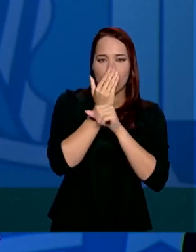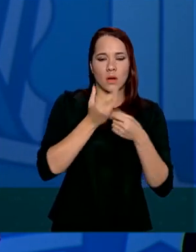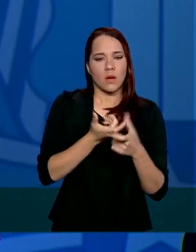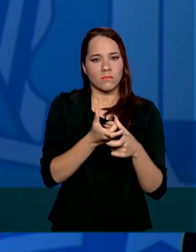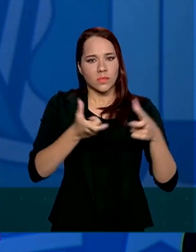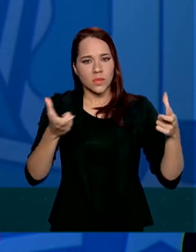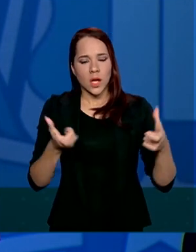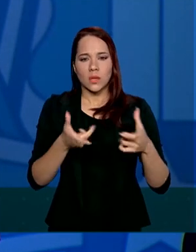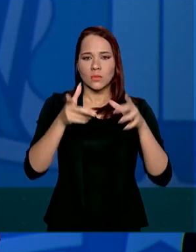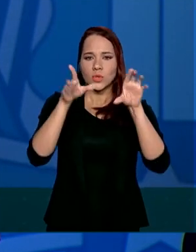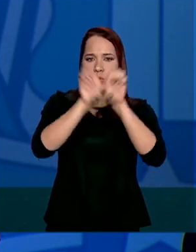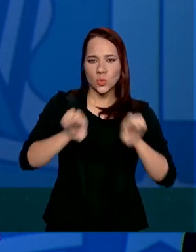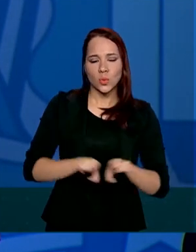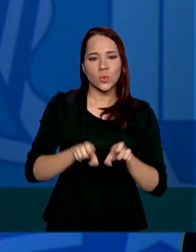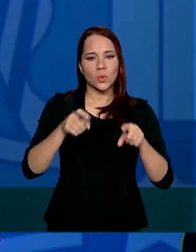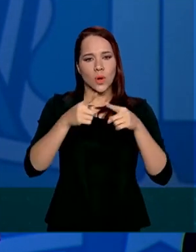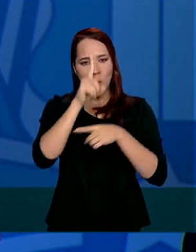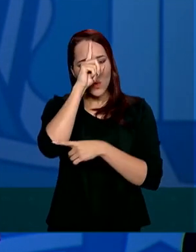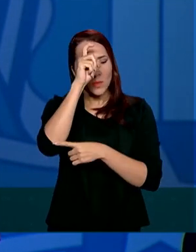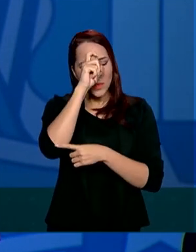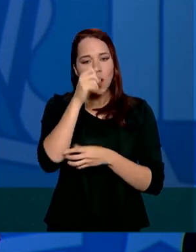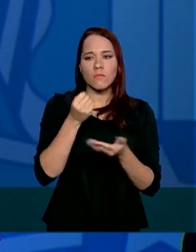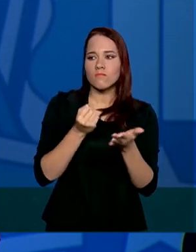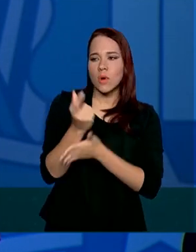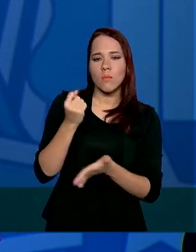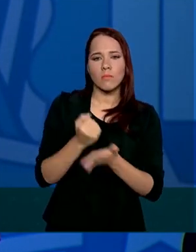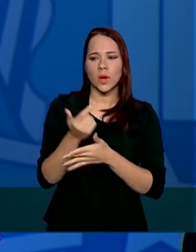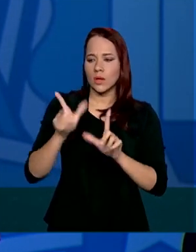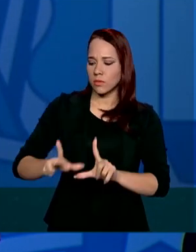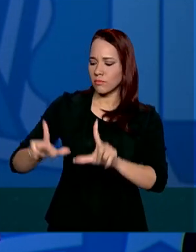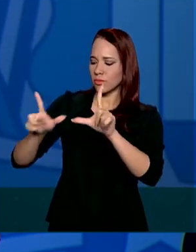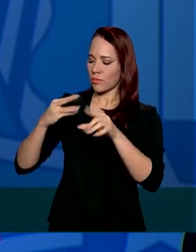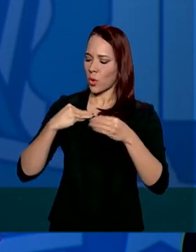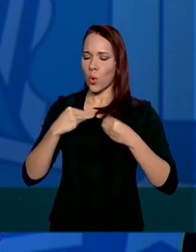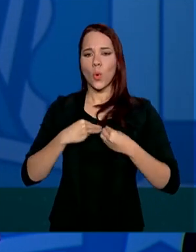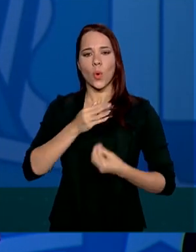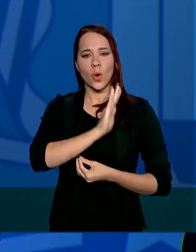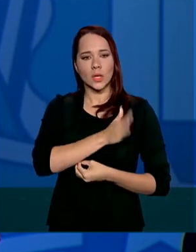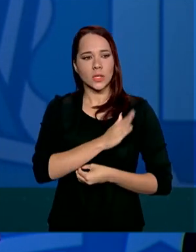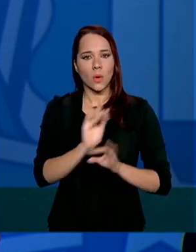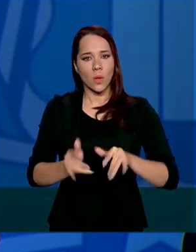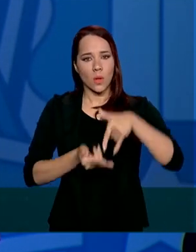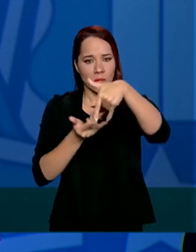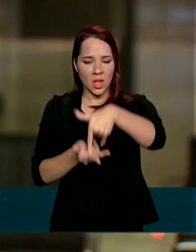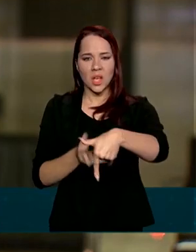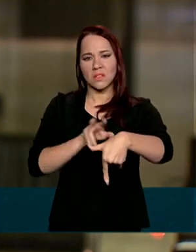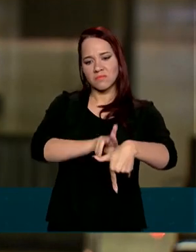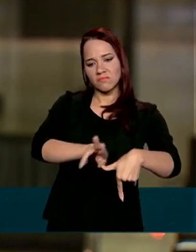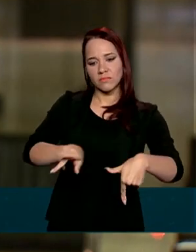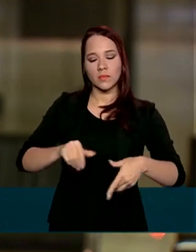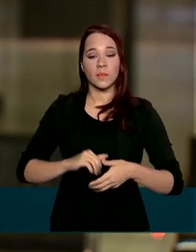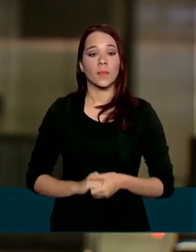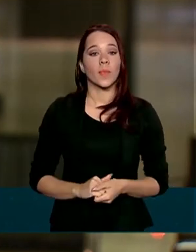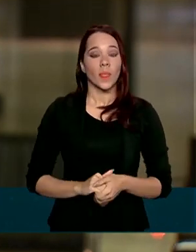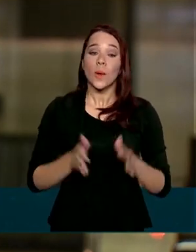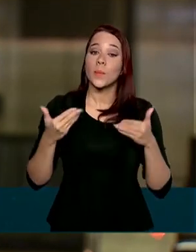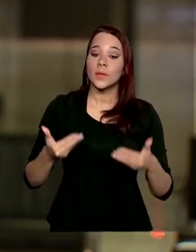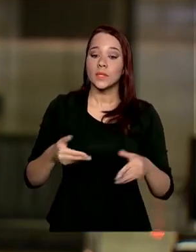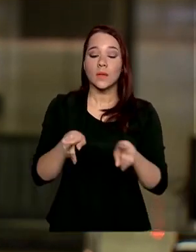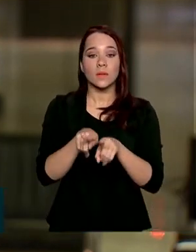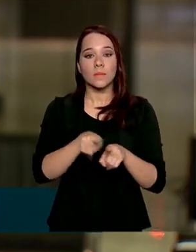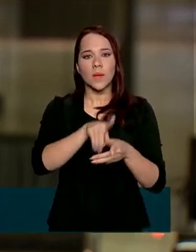estruturas hospitalares, adquirindo monitores cardíacos, leitos e etc. O Ministério também